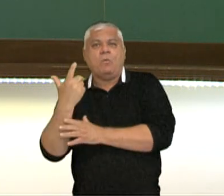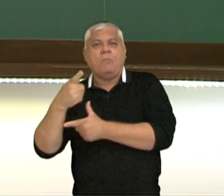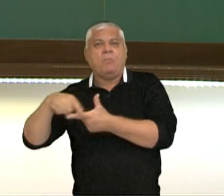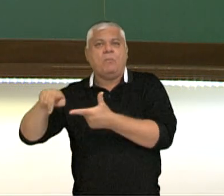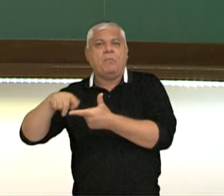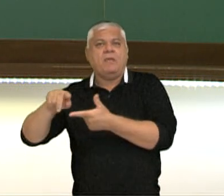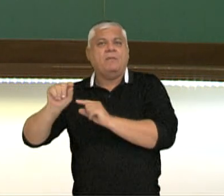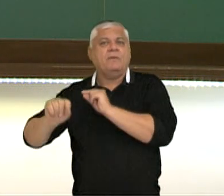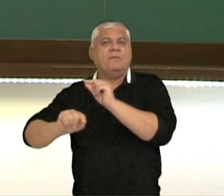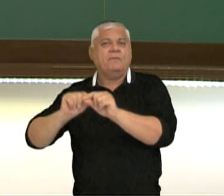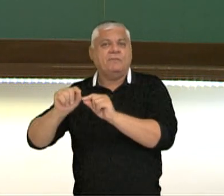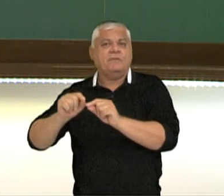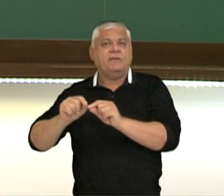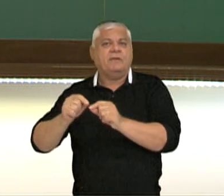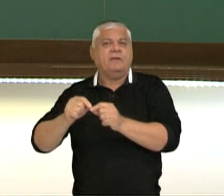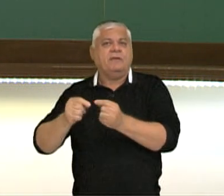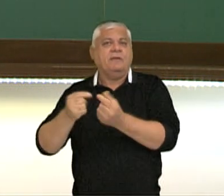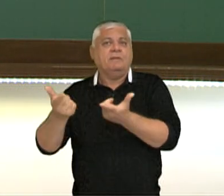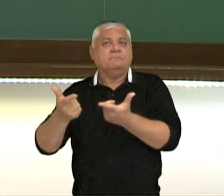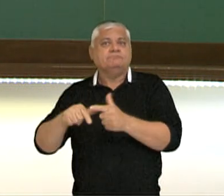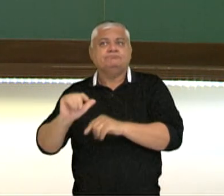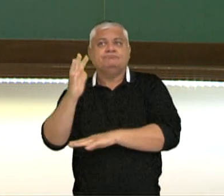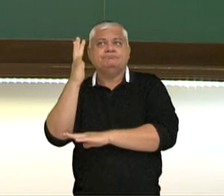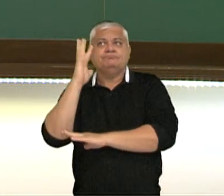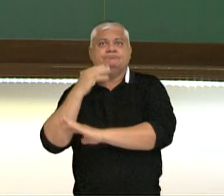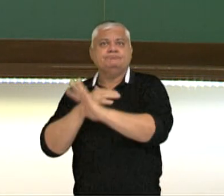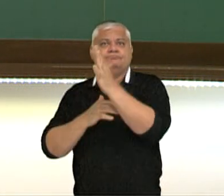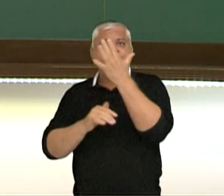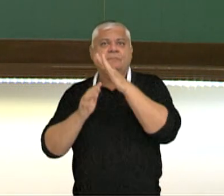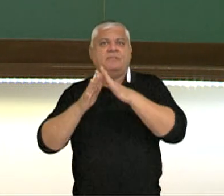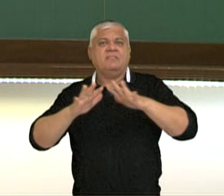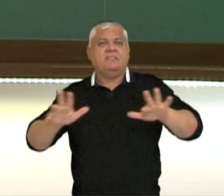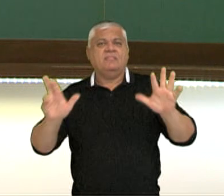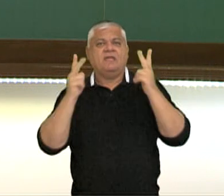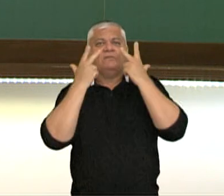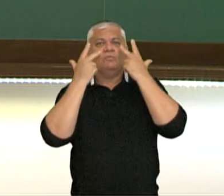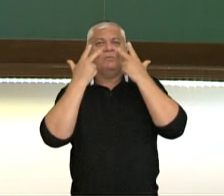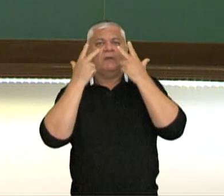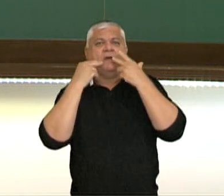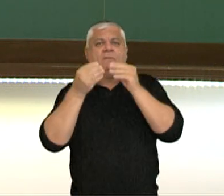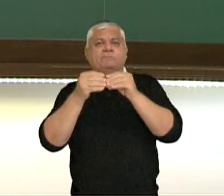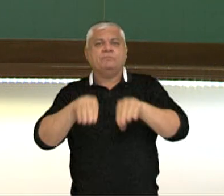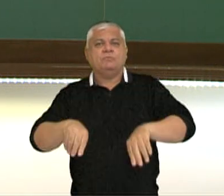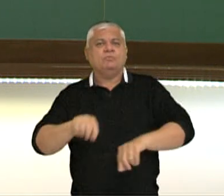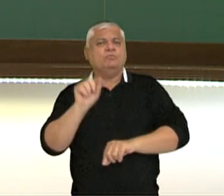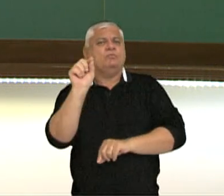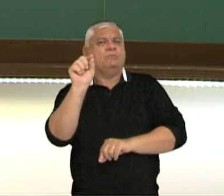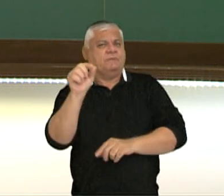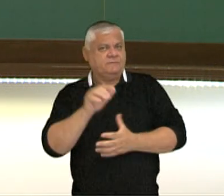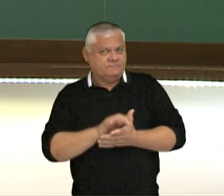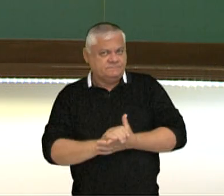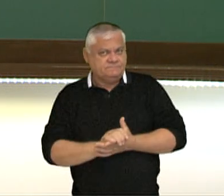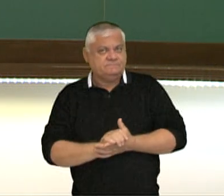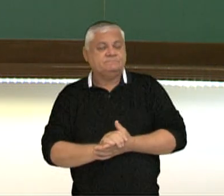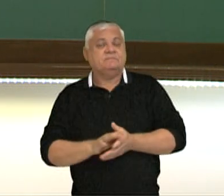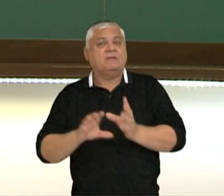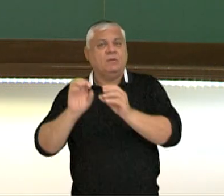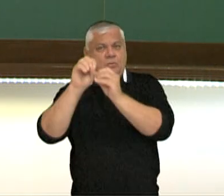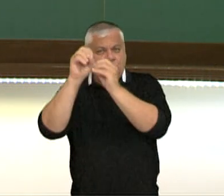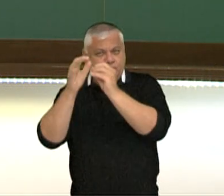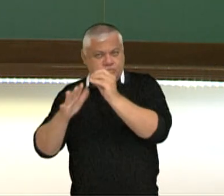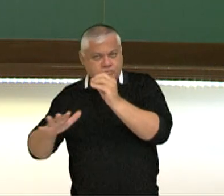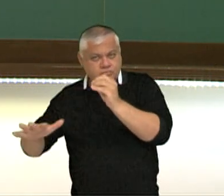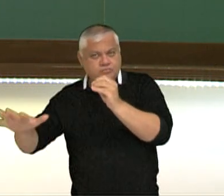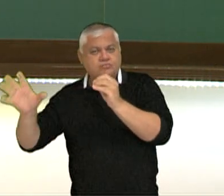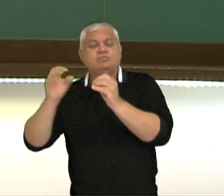desencadeados para o meio ambiente, para o equilíbrio natural? Sabendo da importância dos oceanos e mares para a